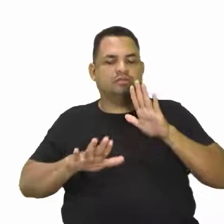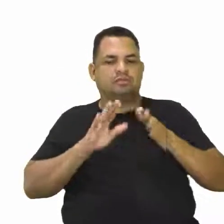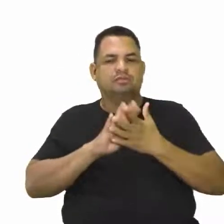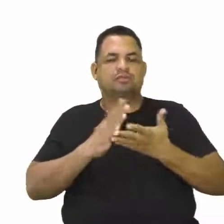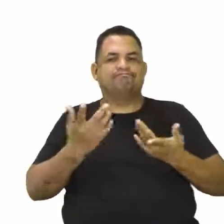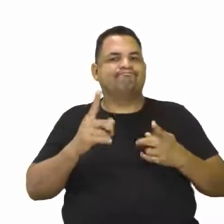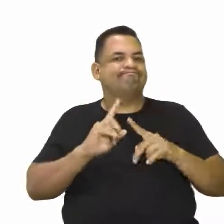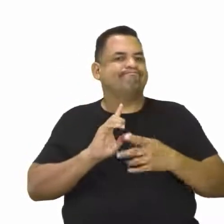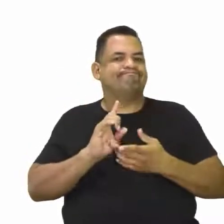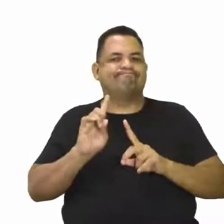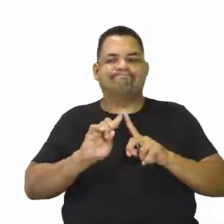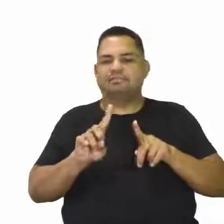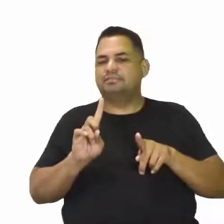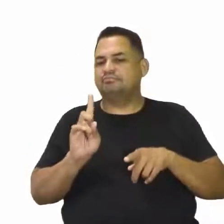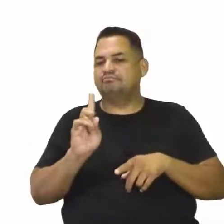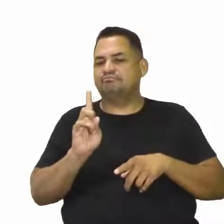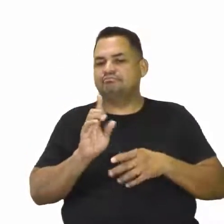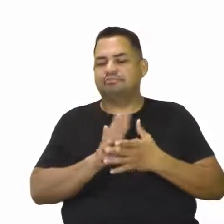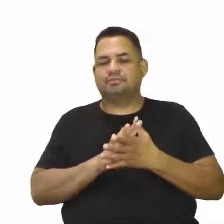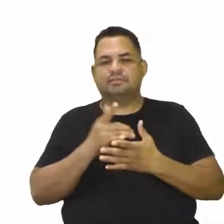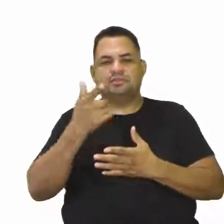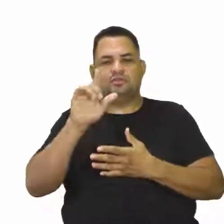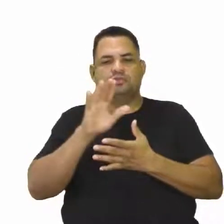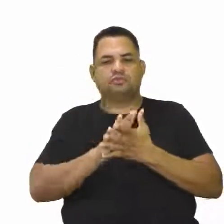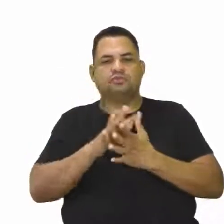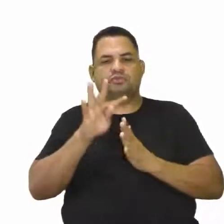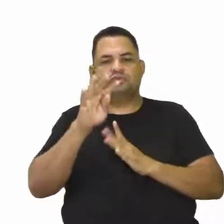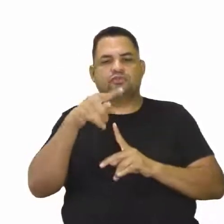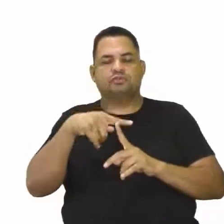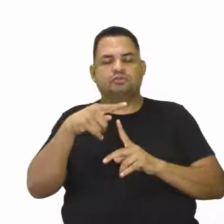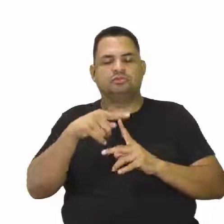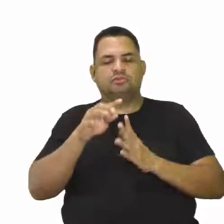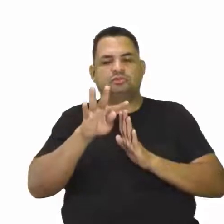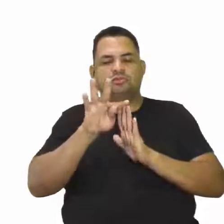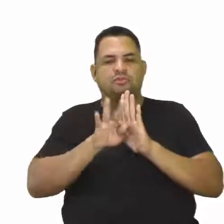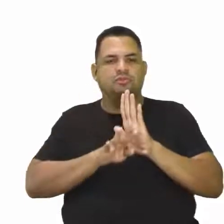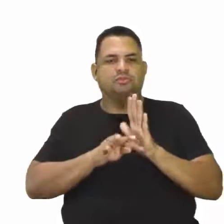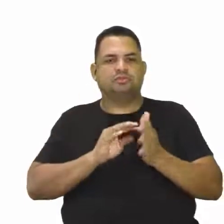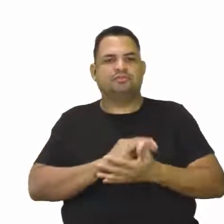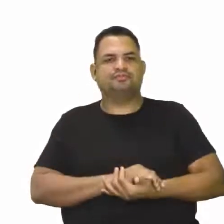fora isso você não vai encontrar em outro tipo de texto essa palavra, essa preposição.